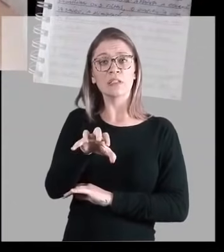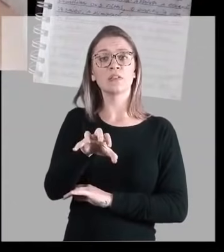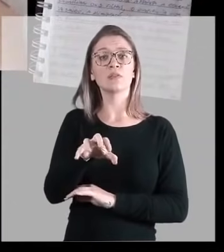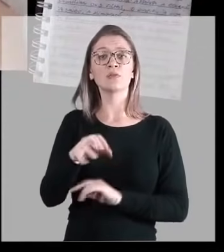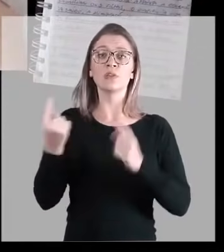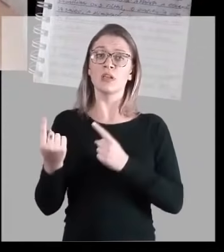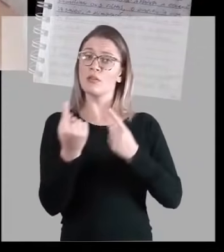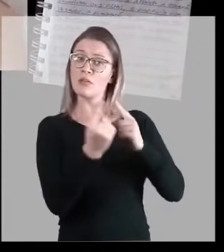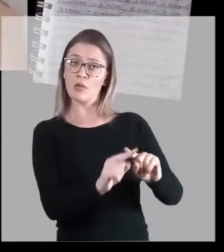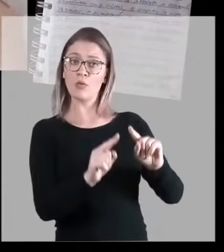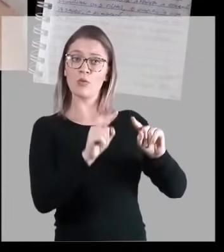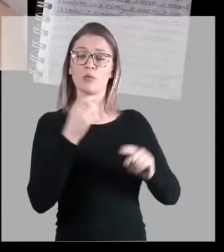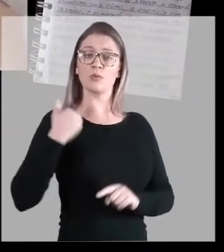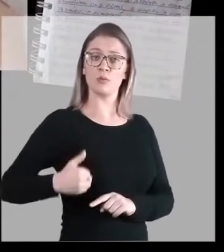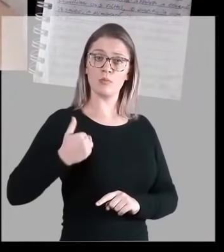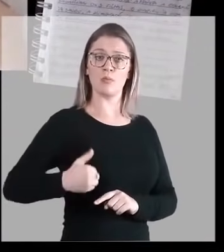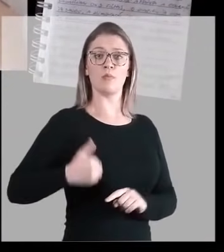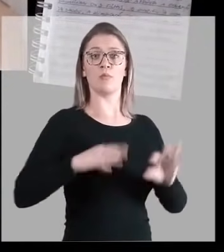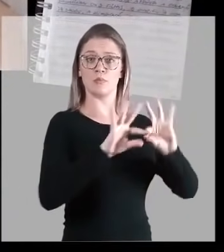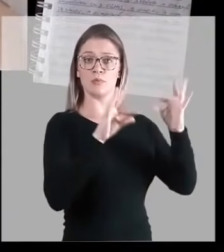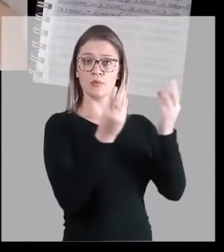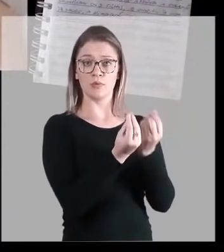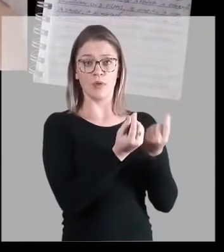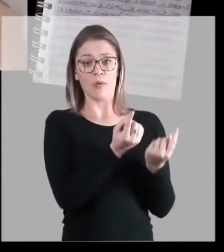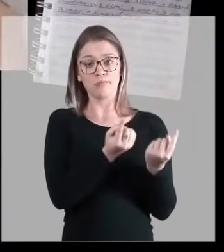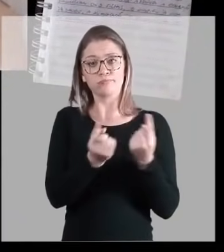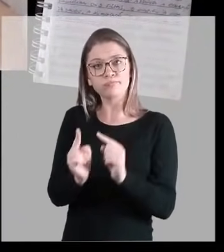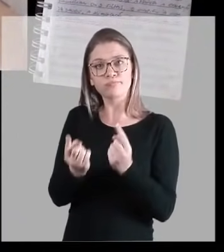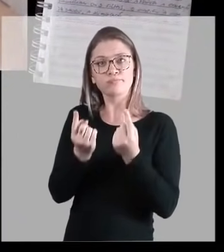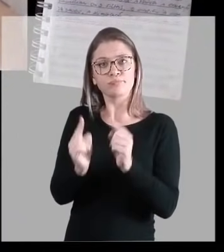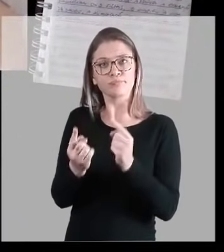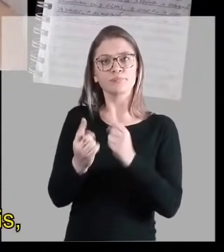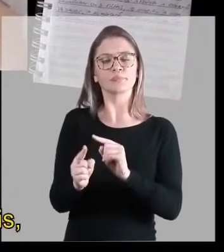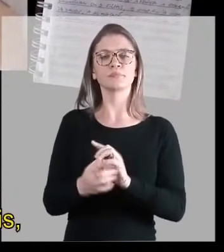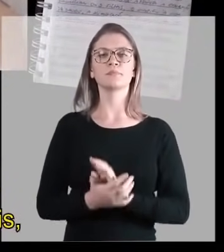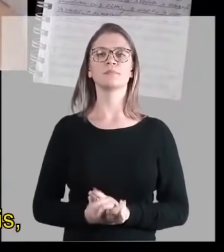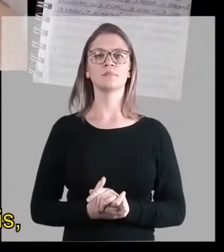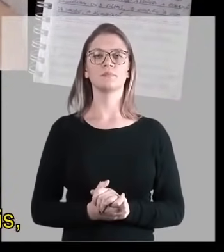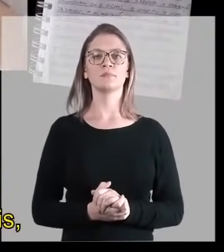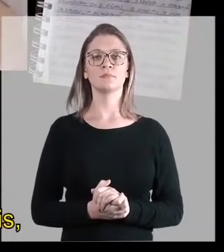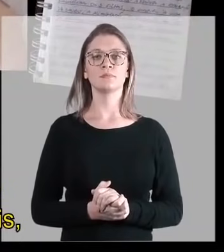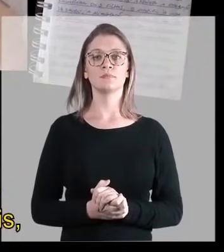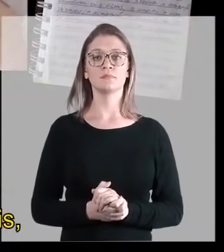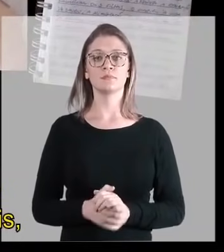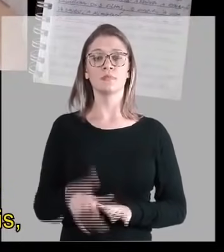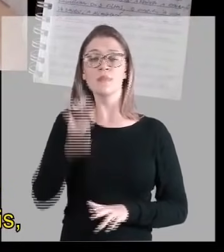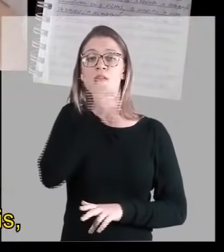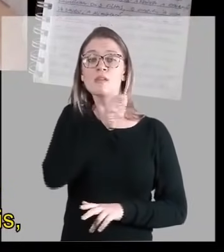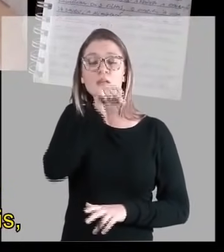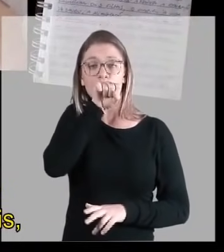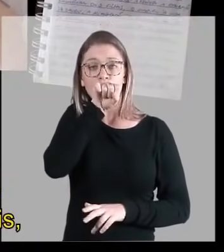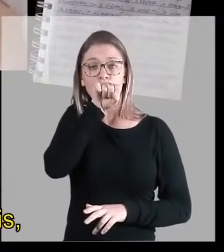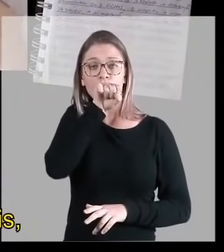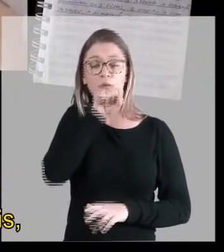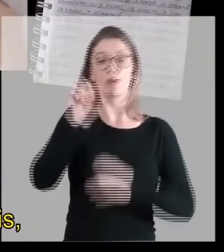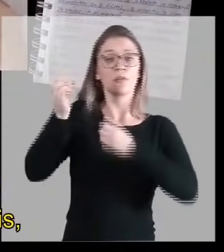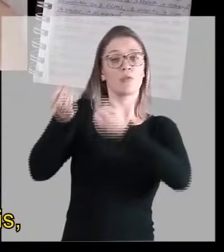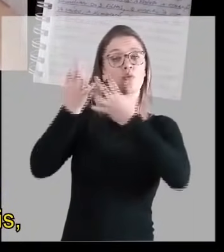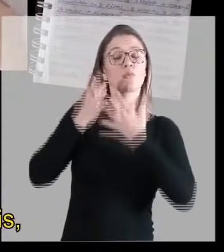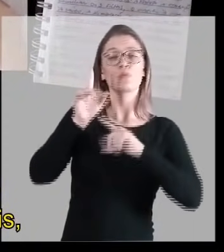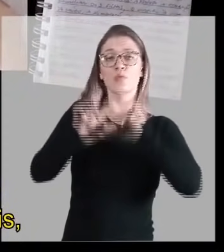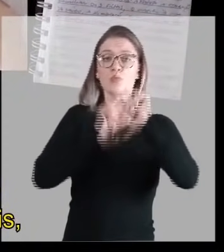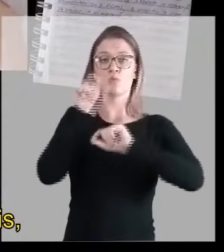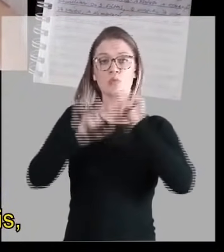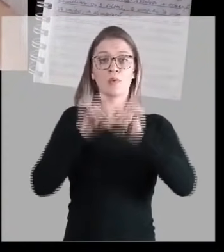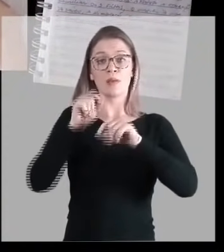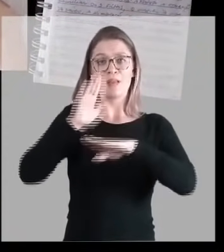convicções morais da família fossem aplicadas no seu próprio filho, né, que estava naquela creche. Essa mesma mãe nos denunciou, nos contou que